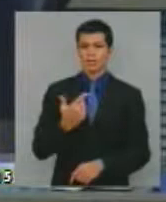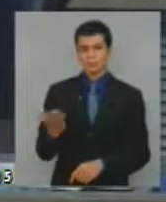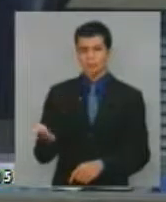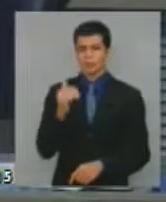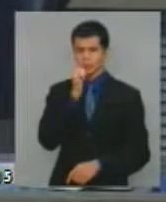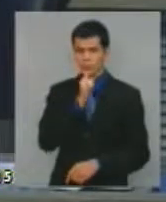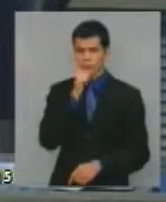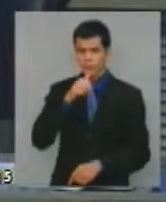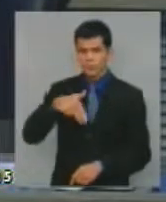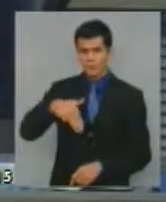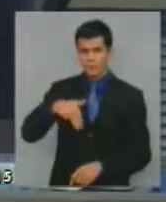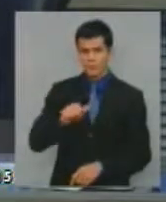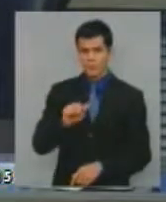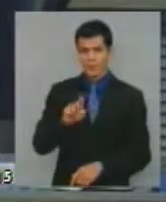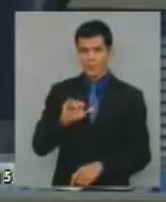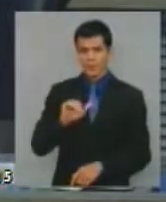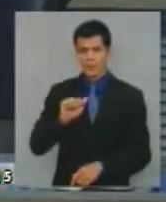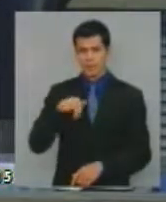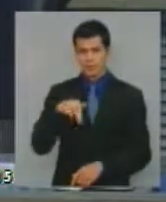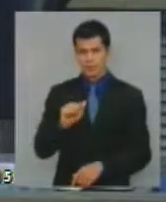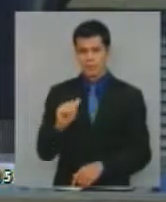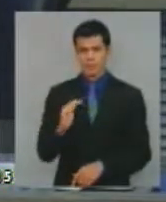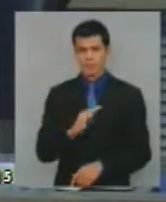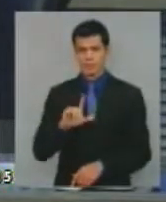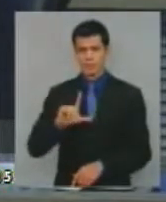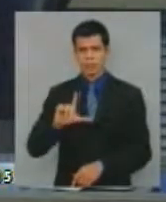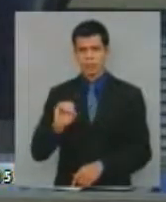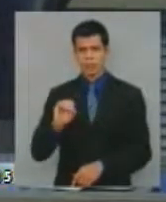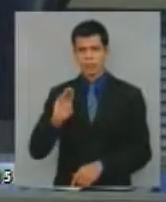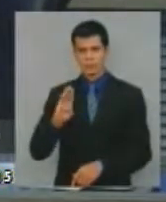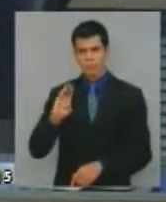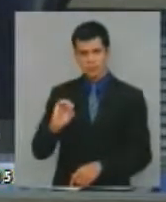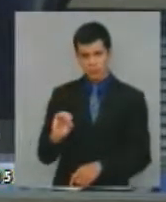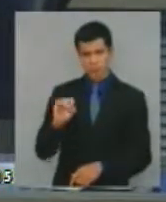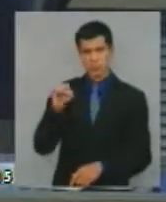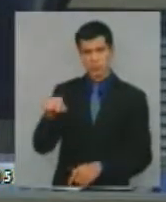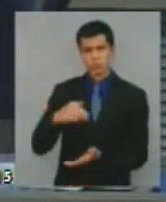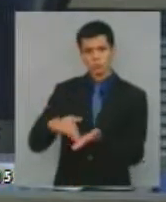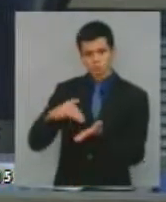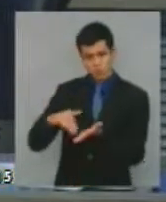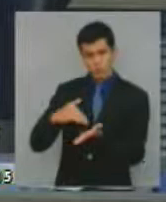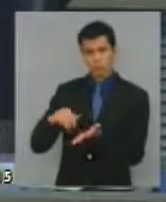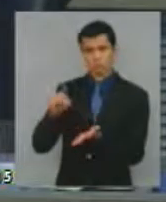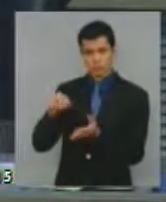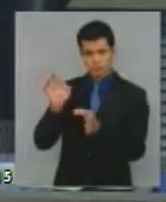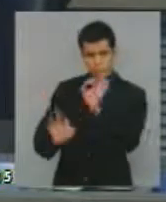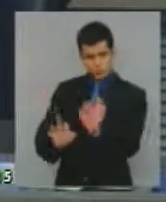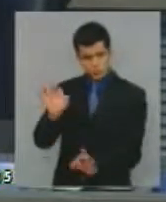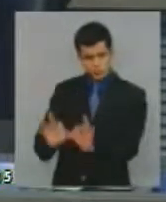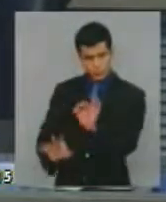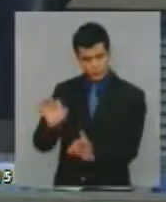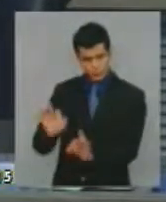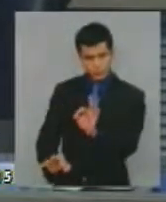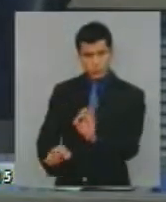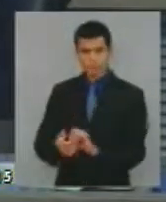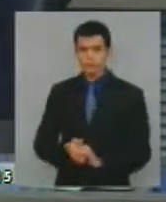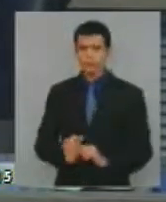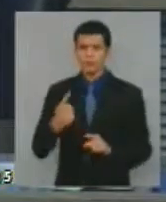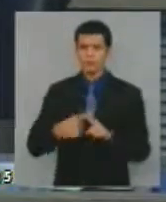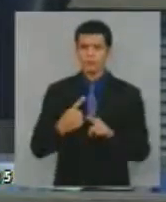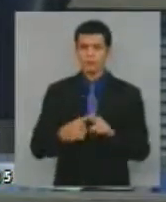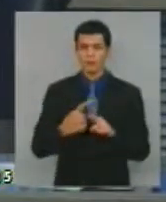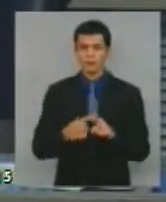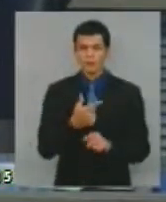Mariana Lobo. Sim. Devido a esses dados aí, e dos 27 estados do Brasil,